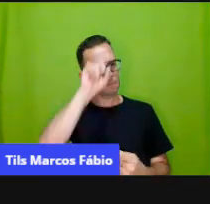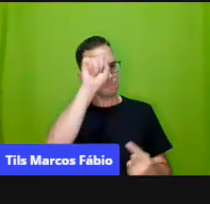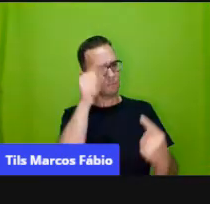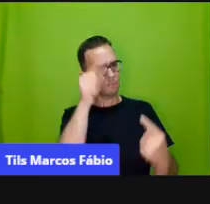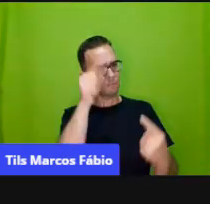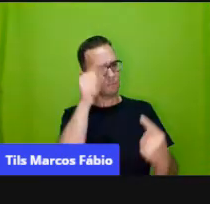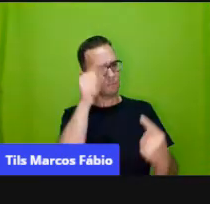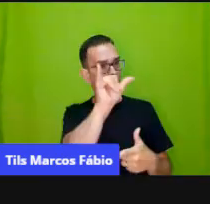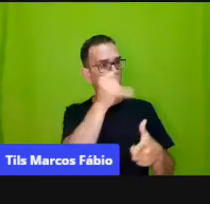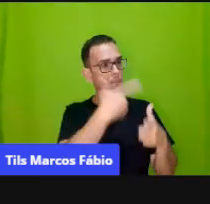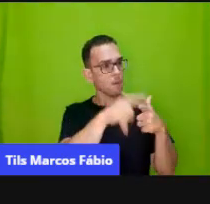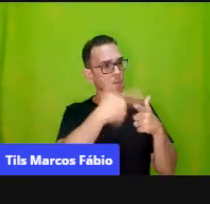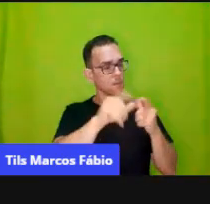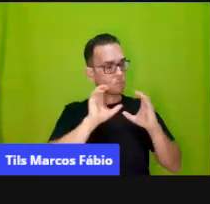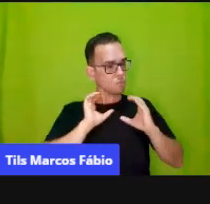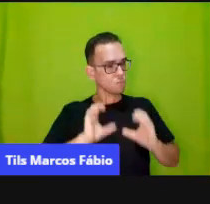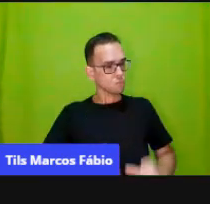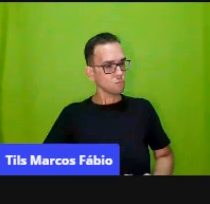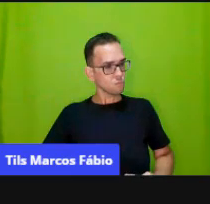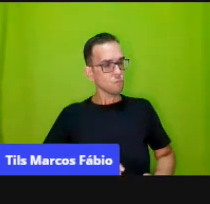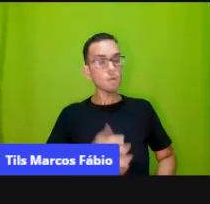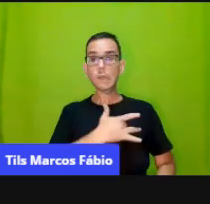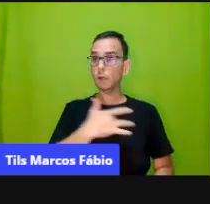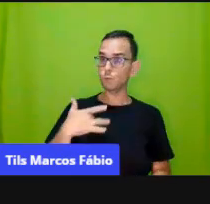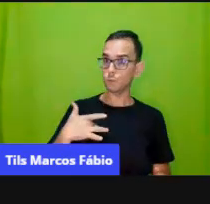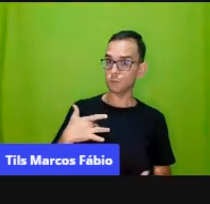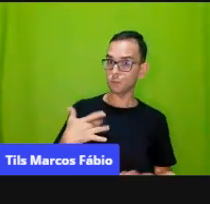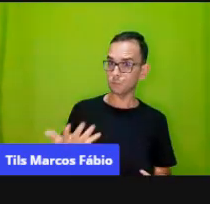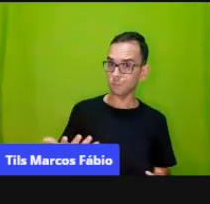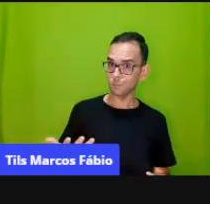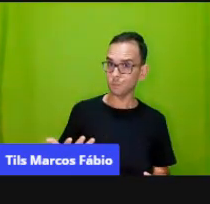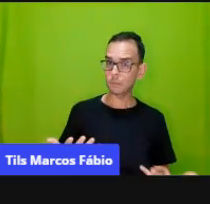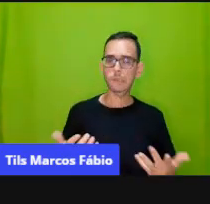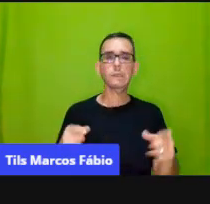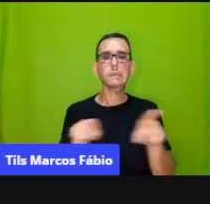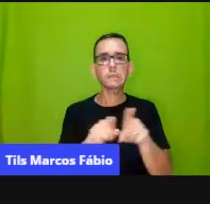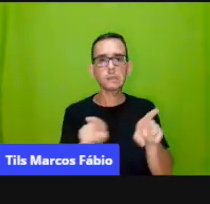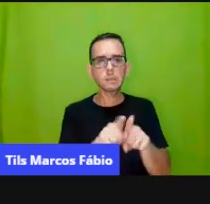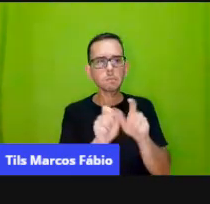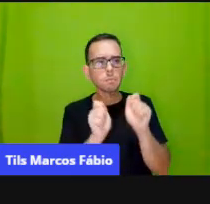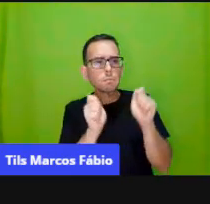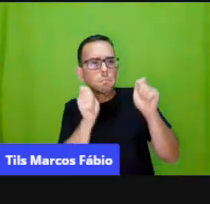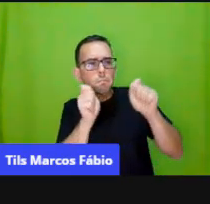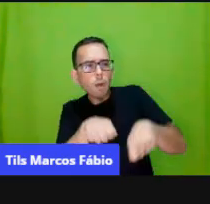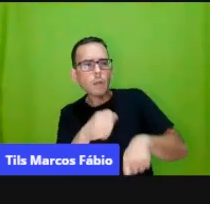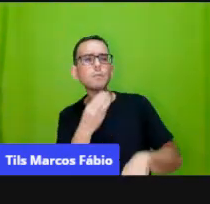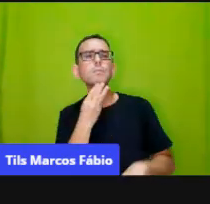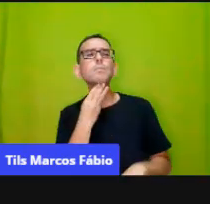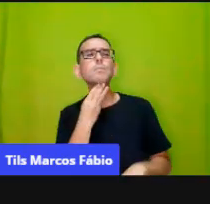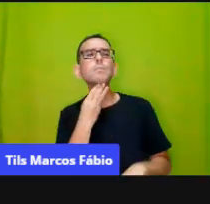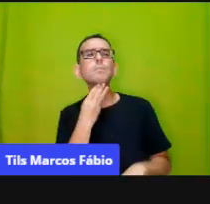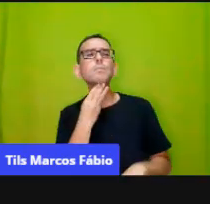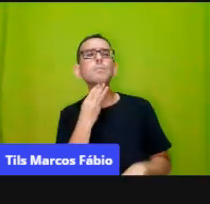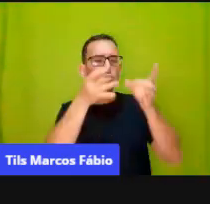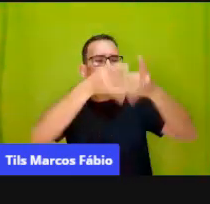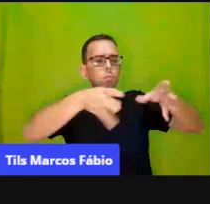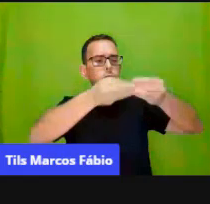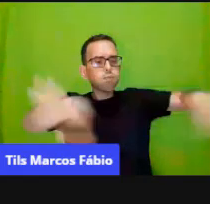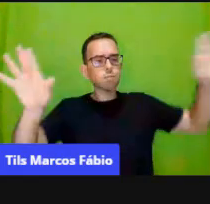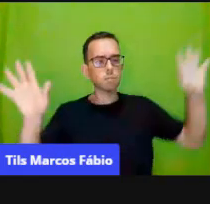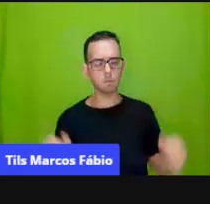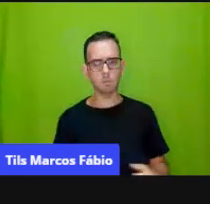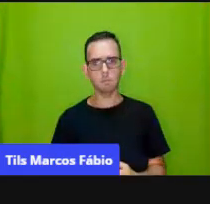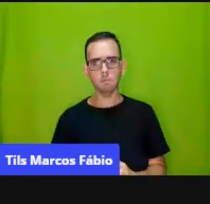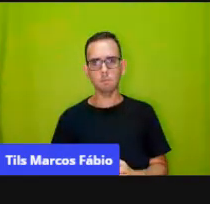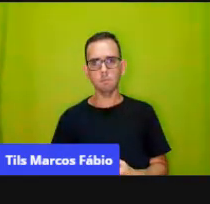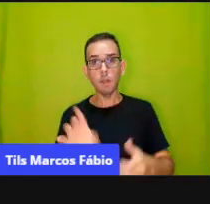problemas comportamentais ou de saúde que podem ser motivos de abandono. Então, a primeira